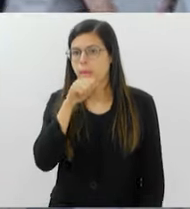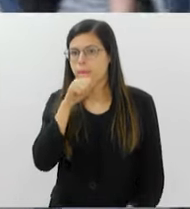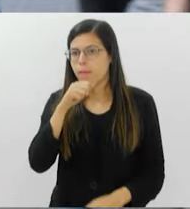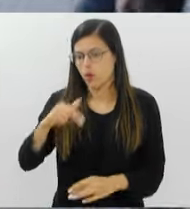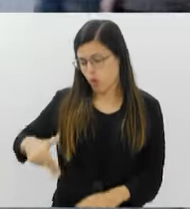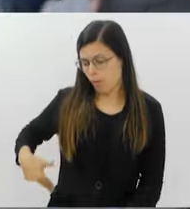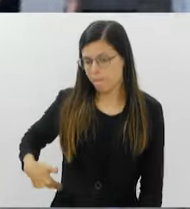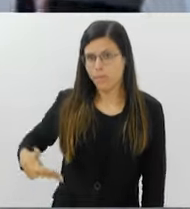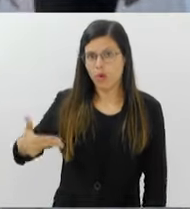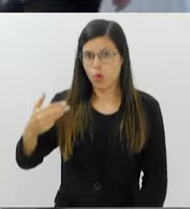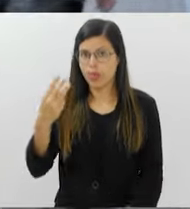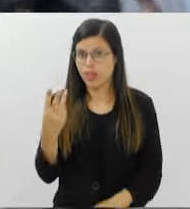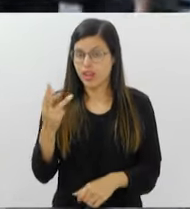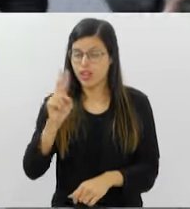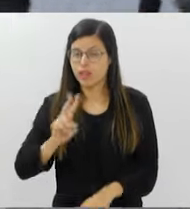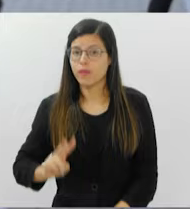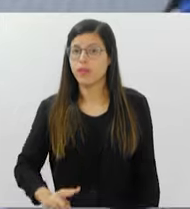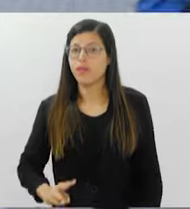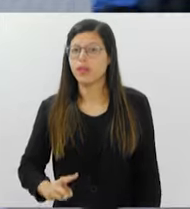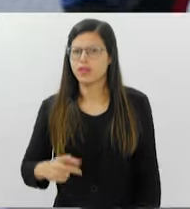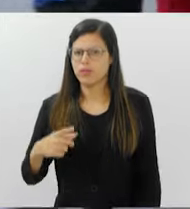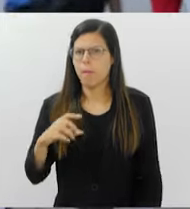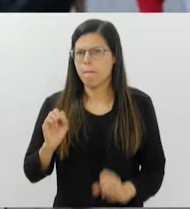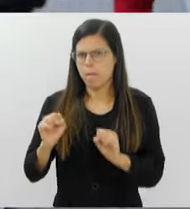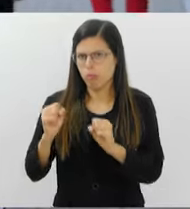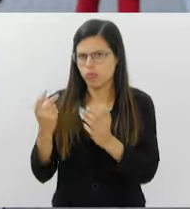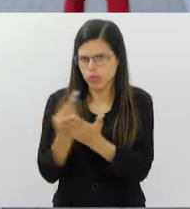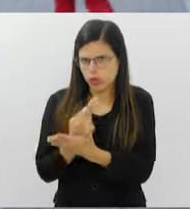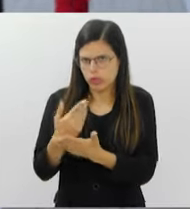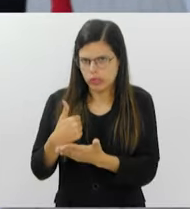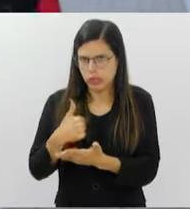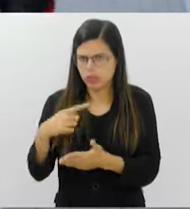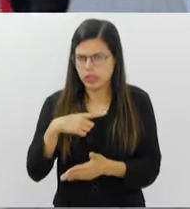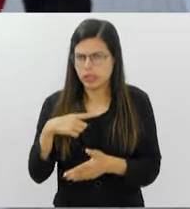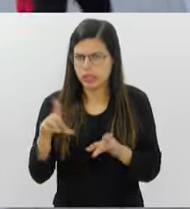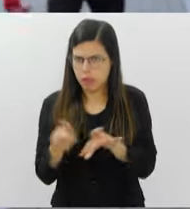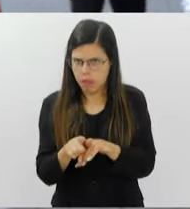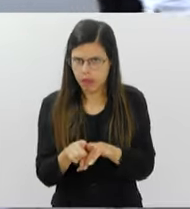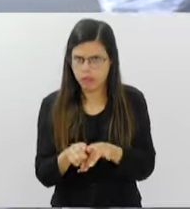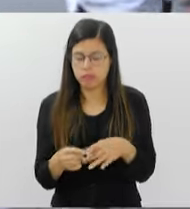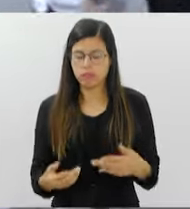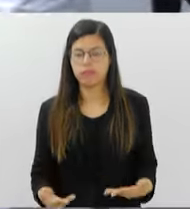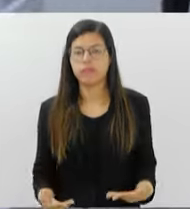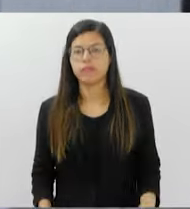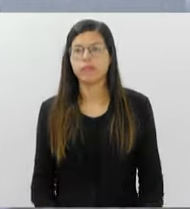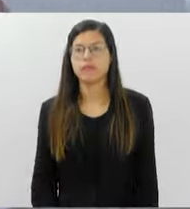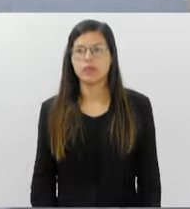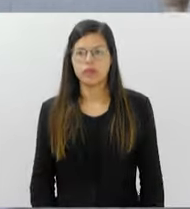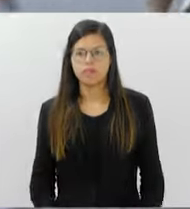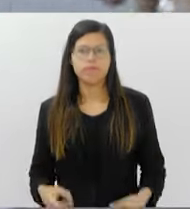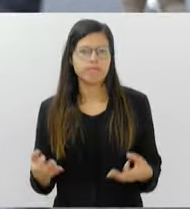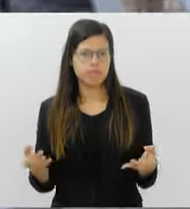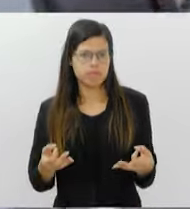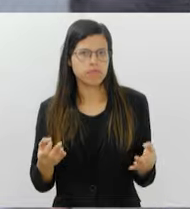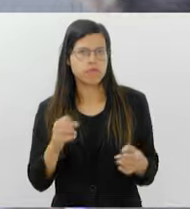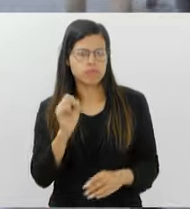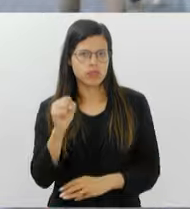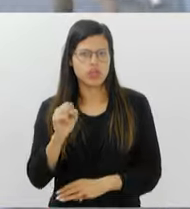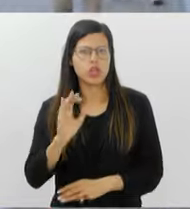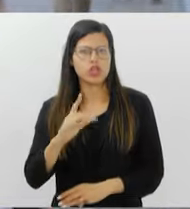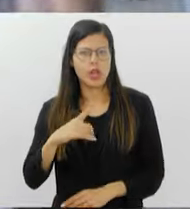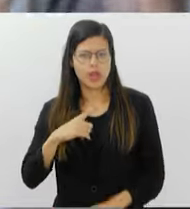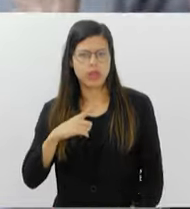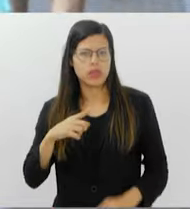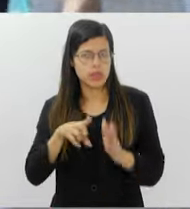disco. Eu tenho alguma predisposição a ter algum outro problema de coluna? Perfeito, faz todo sentido e isso já é comprovado cientificamente hoje em dia.